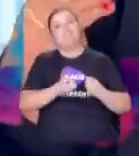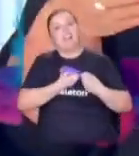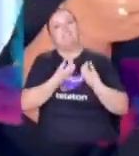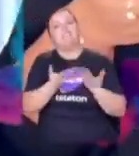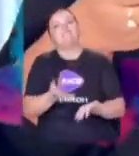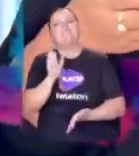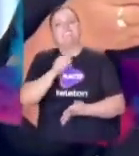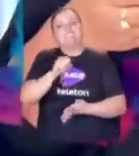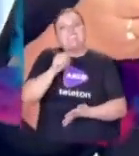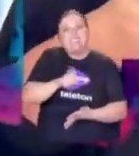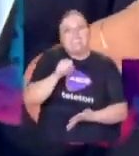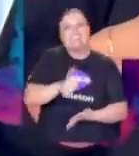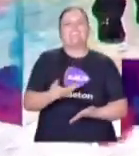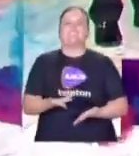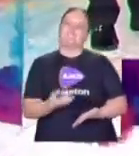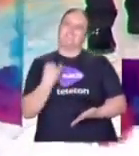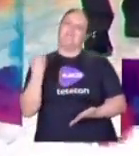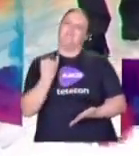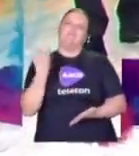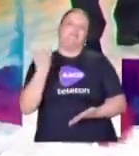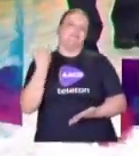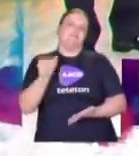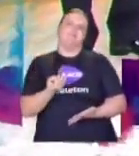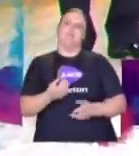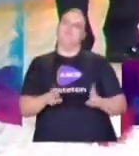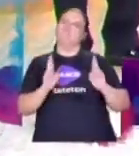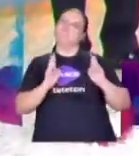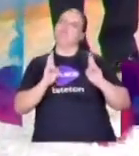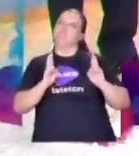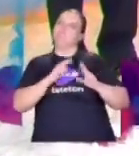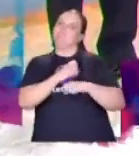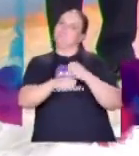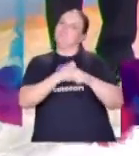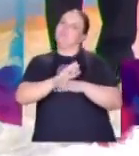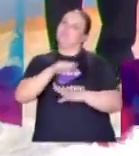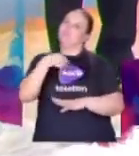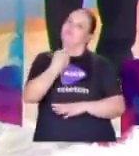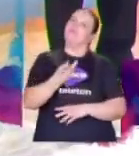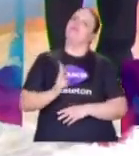que é importante. Espero, né, vocês o ano que vem recheado de